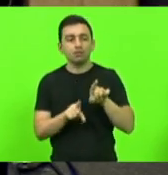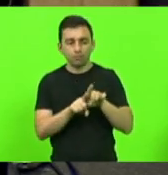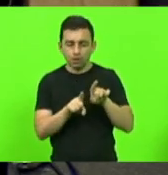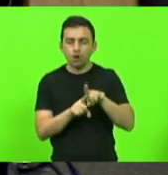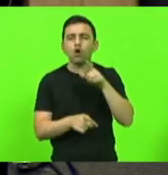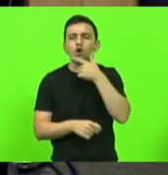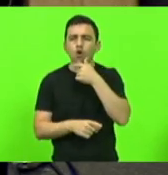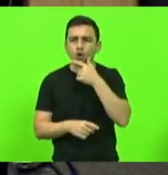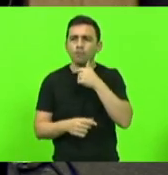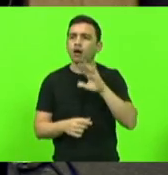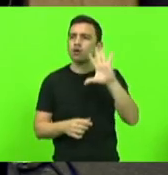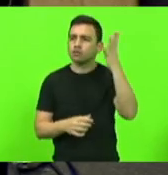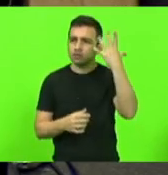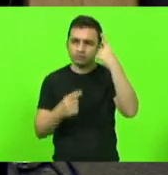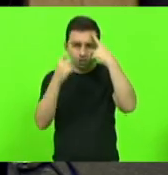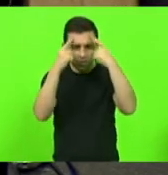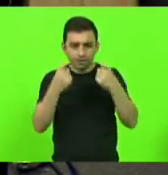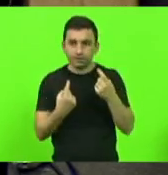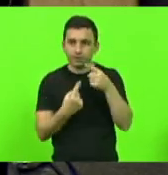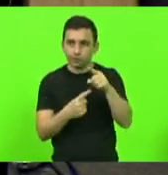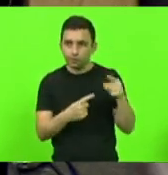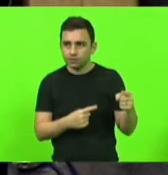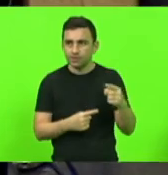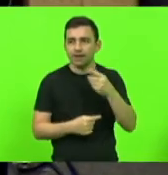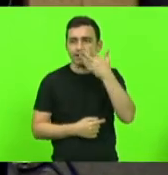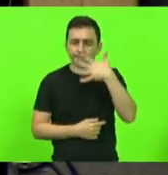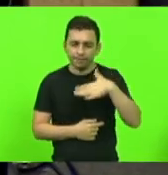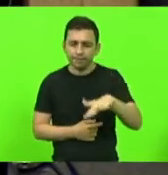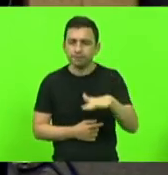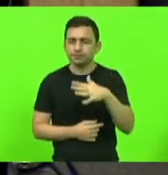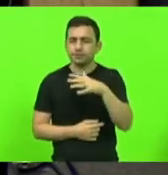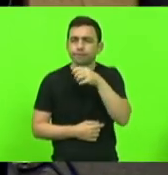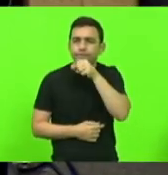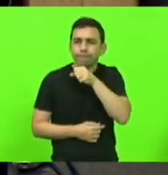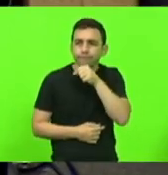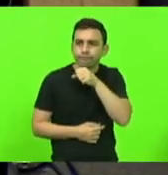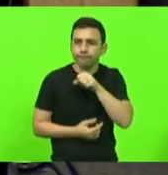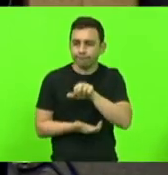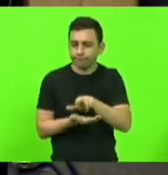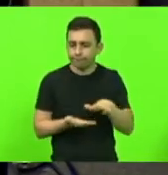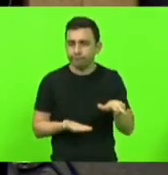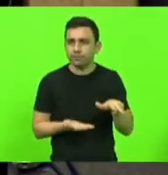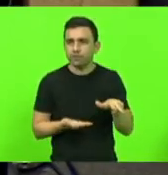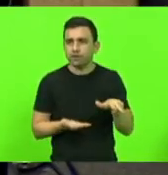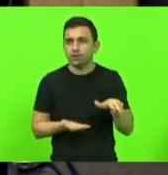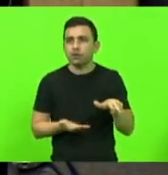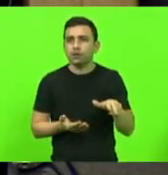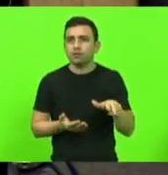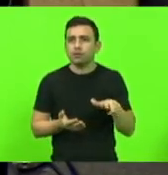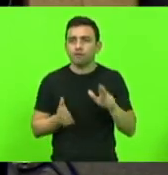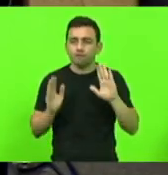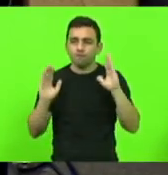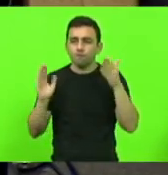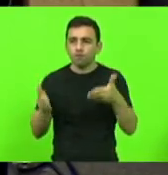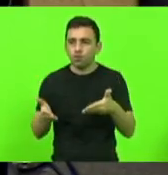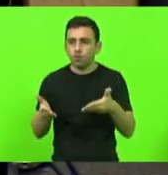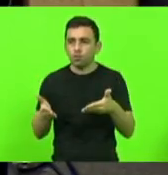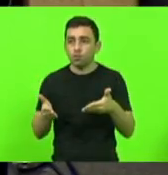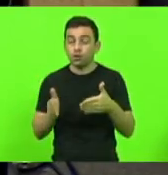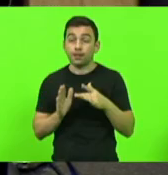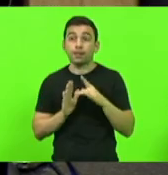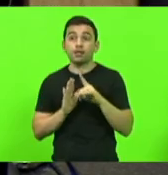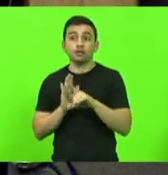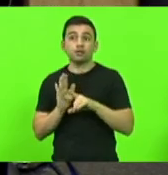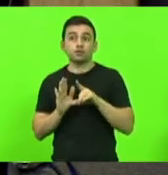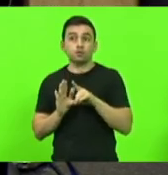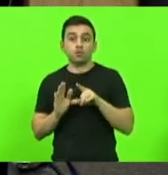sofrem violência, Ana, é verdade? Crianças, idosos, enfim. Mas nesse espectro, eu entendo que o legislador